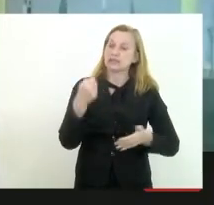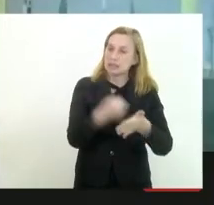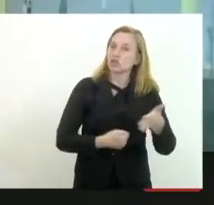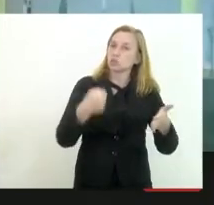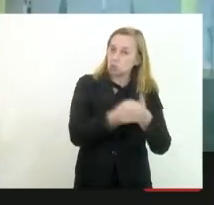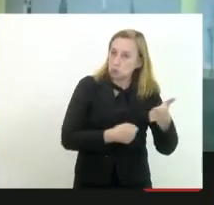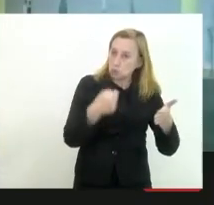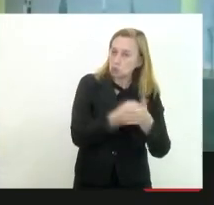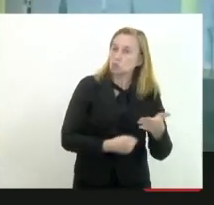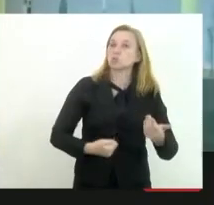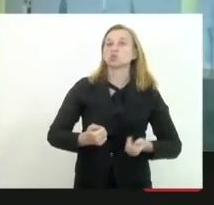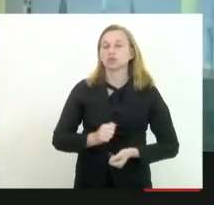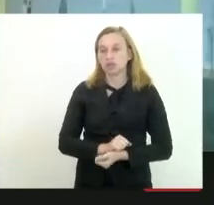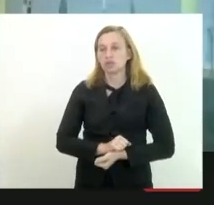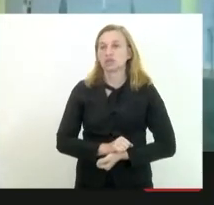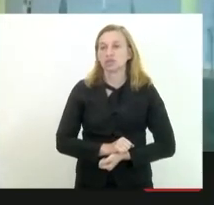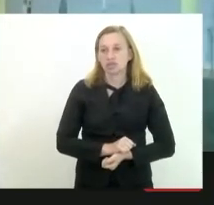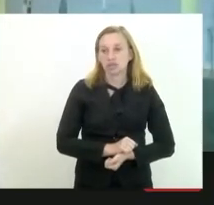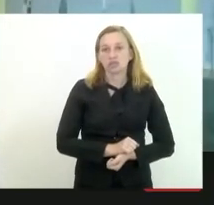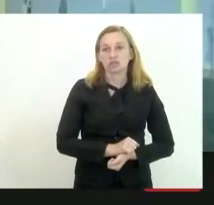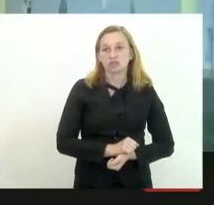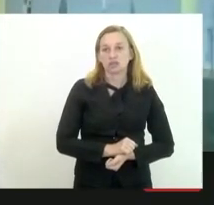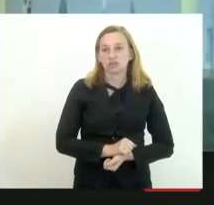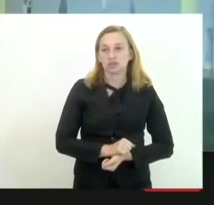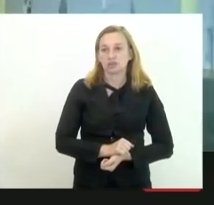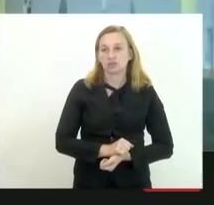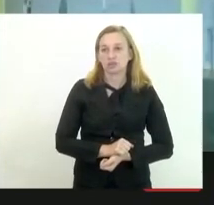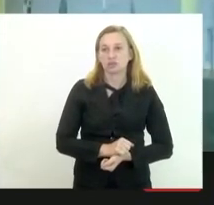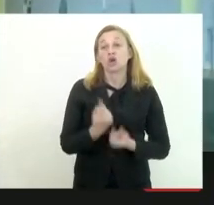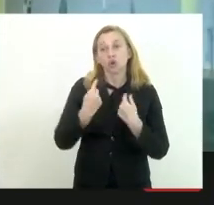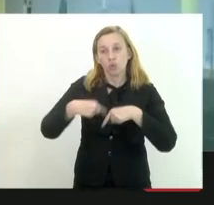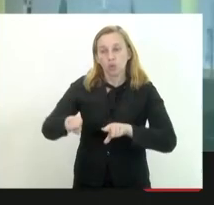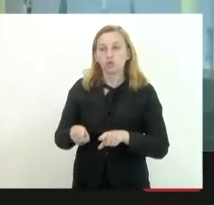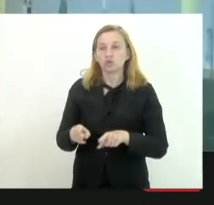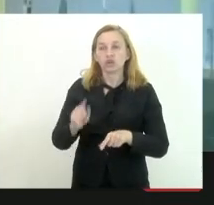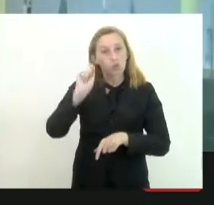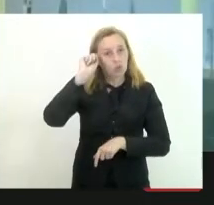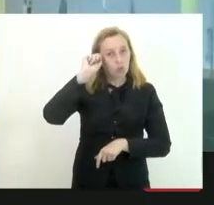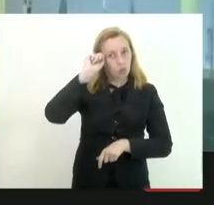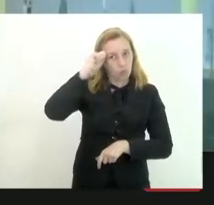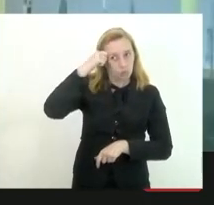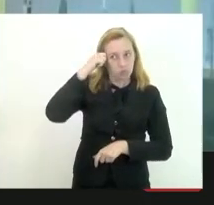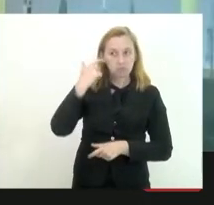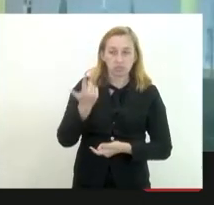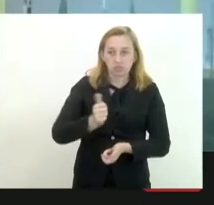combate intransigente contra esse racismo